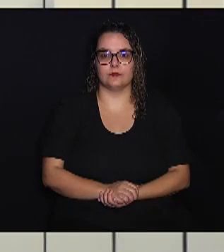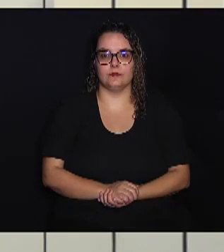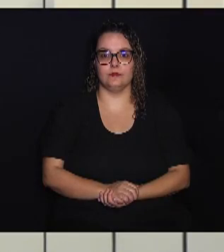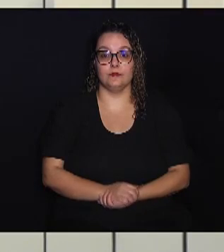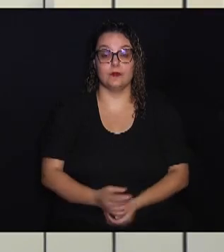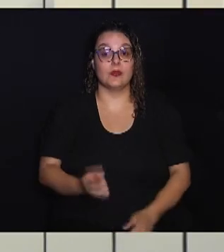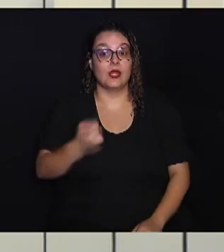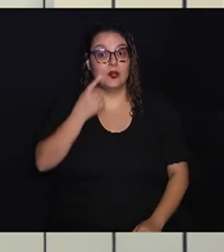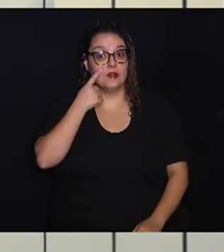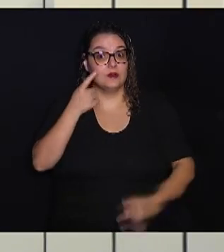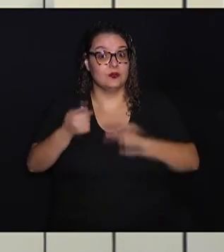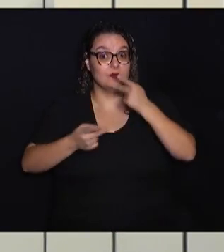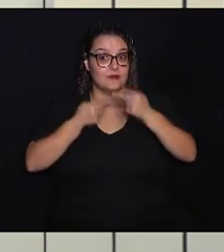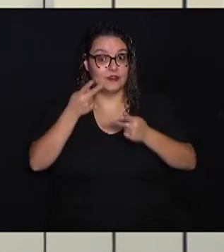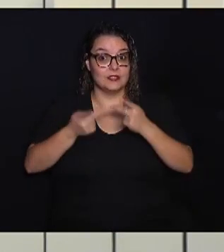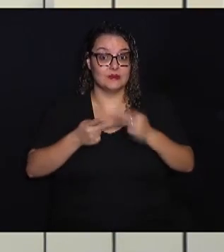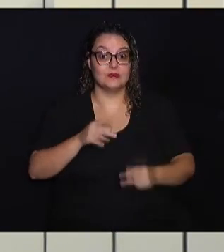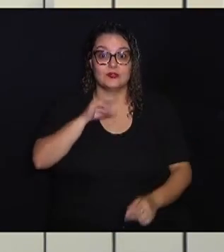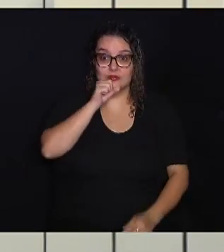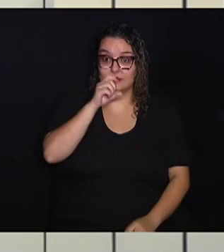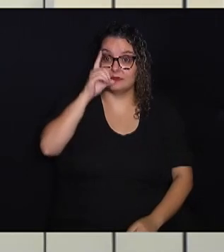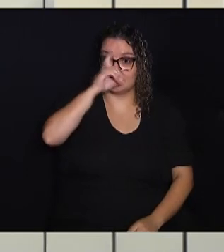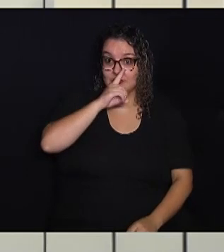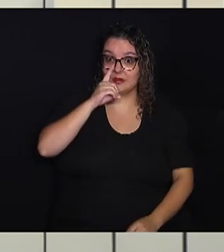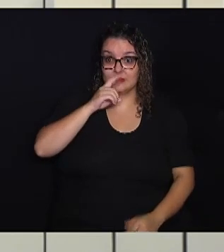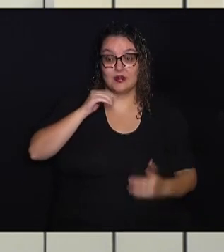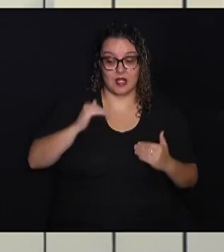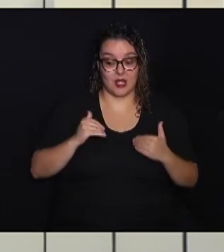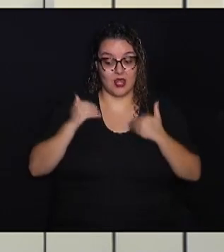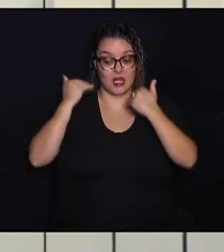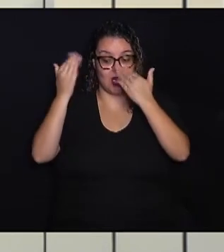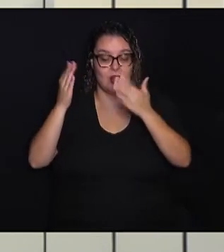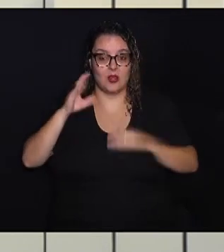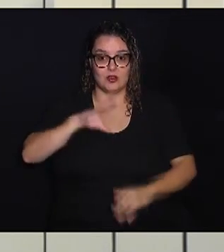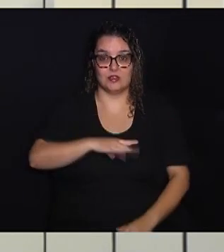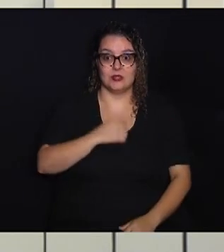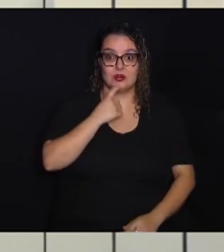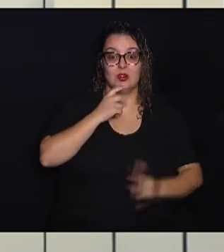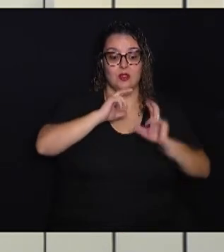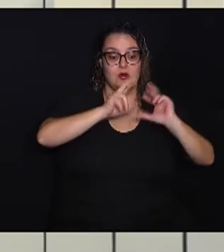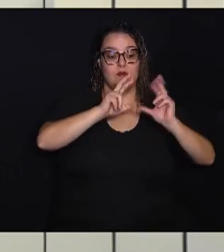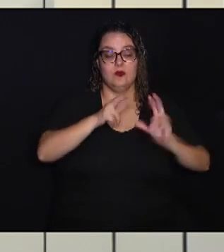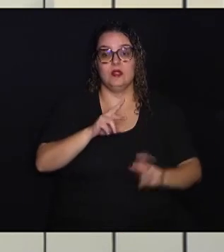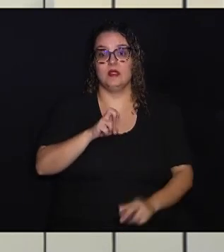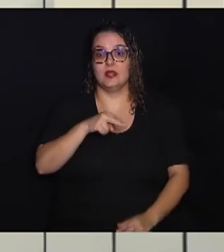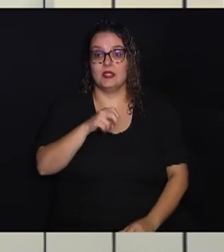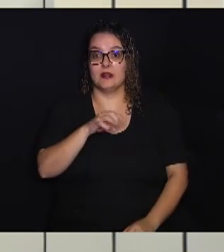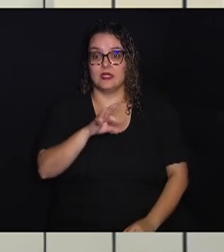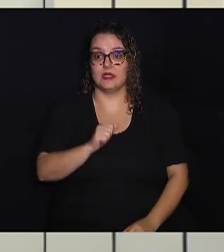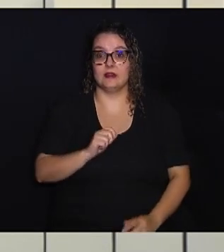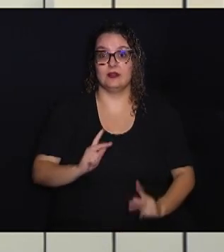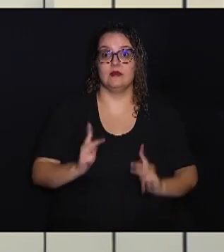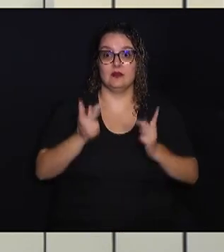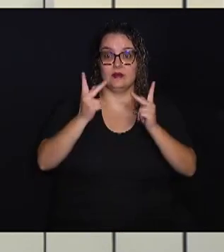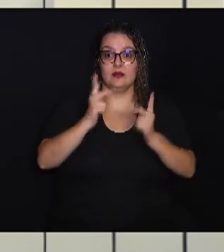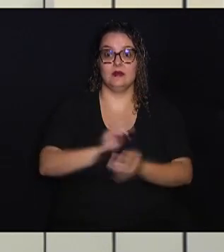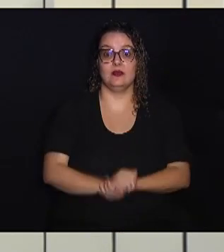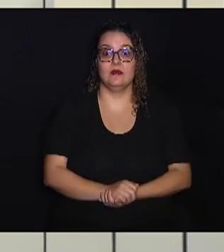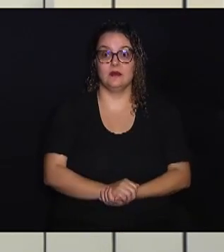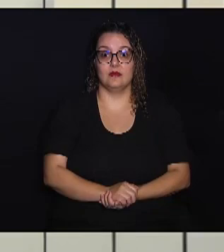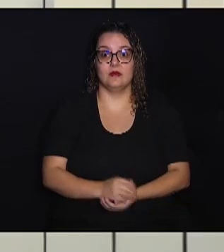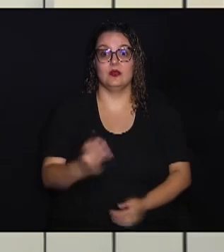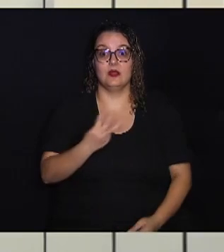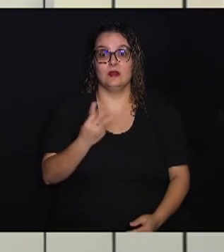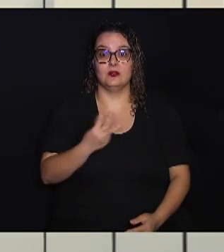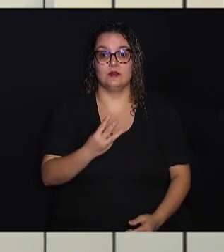Olha, a gente falou aqui do final de semana e jogando fora de casa, o Vôlei Renata venceu o terceiro